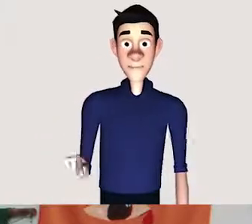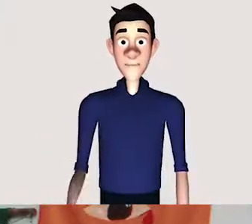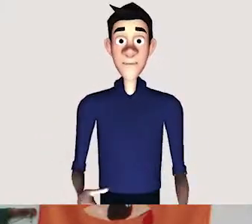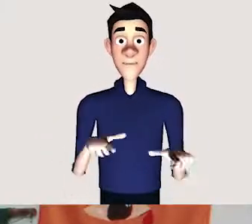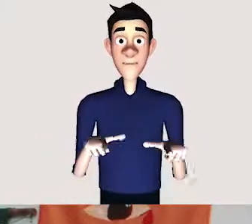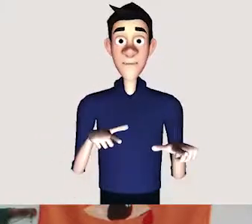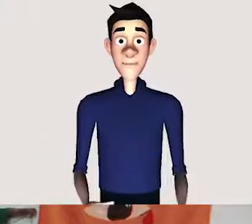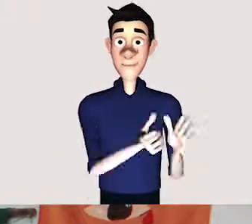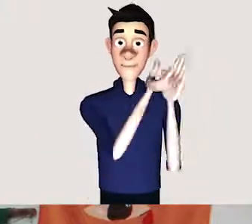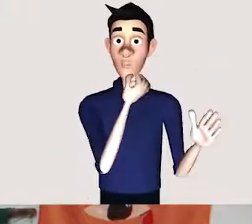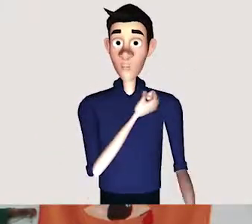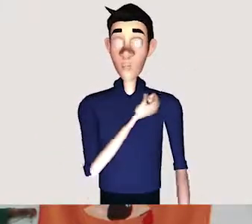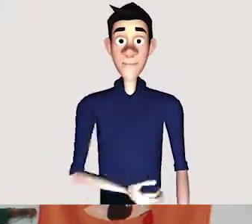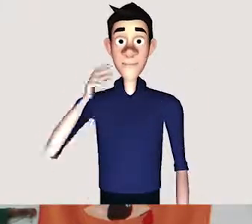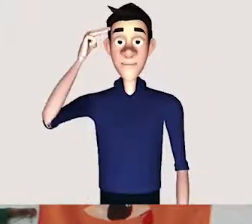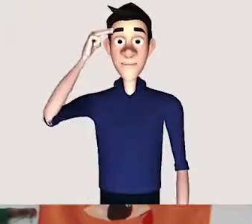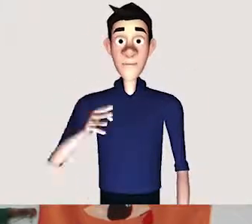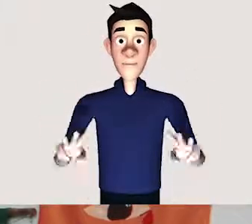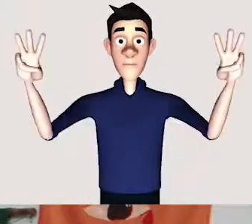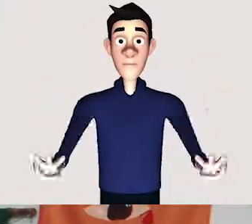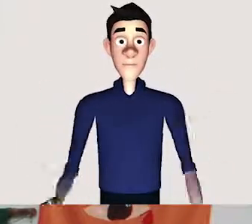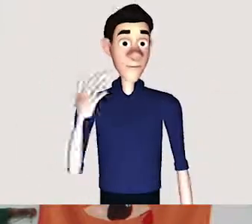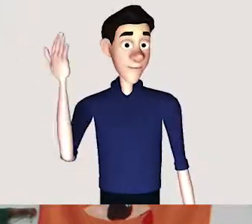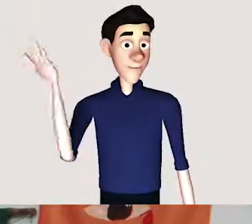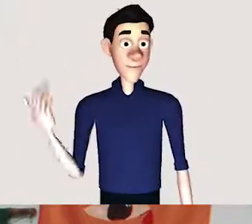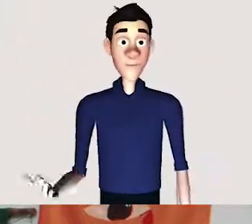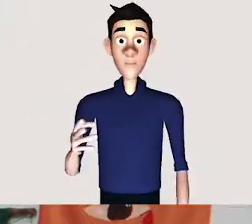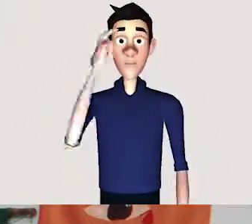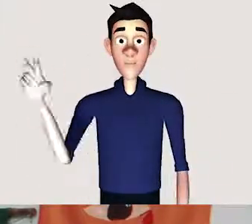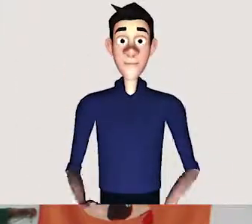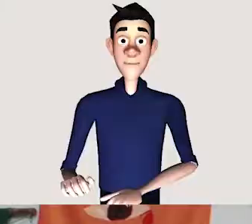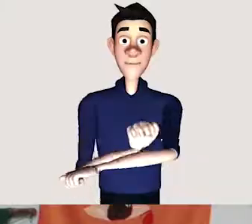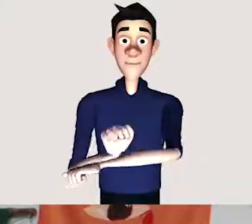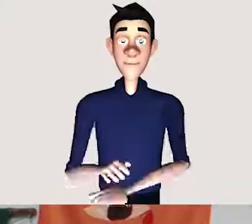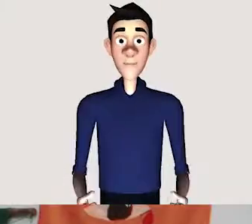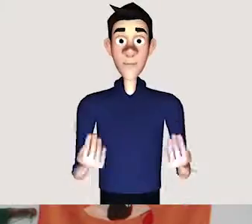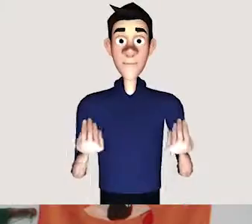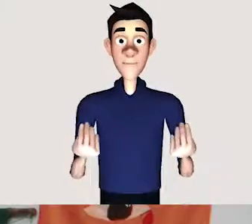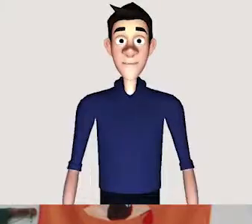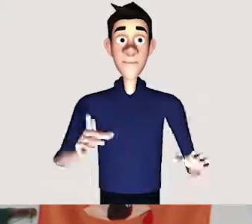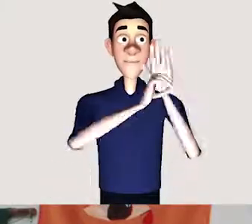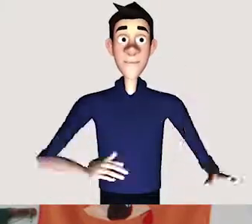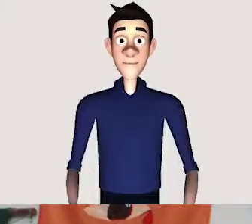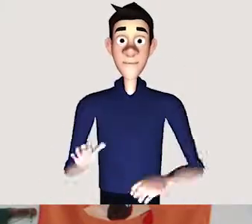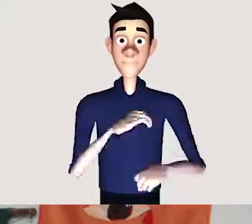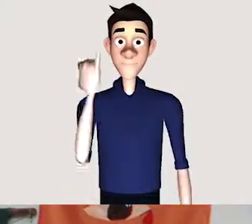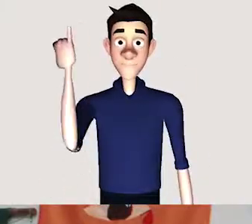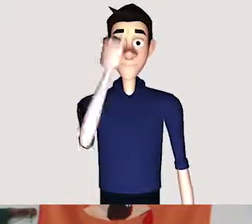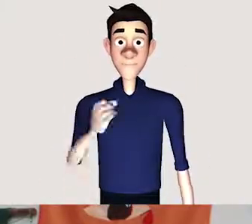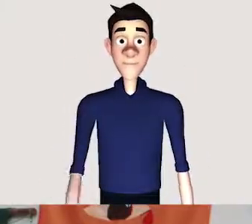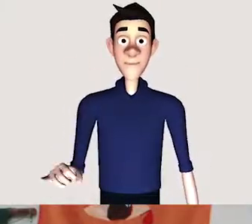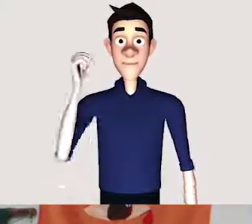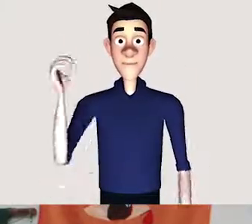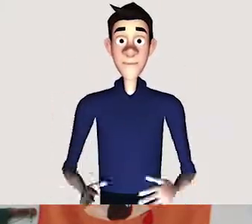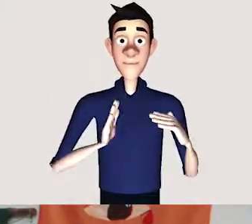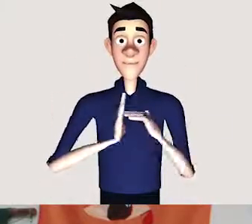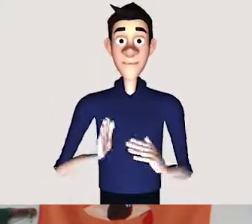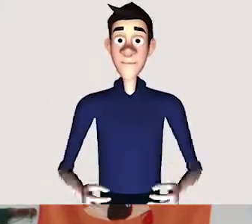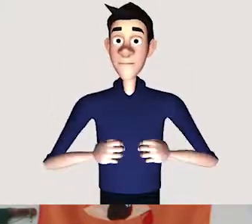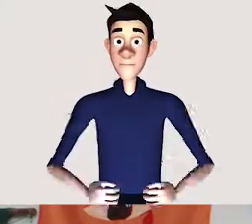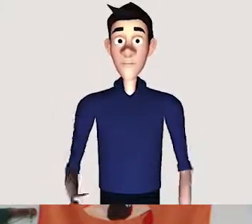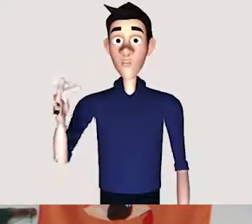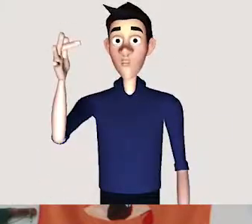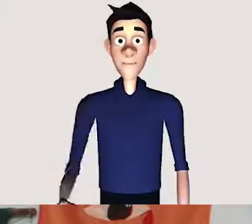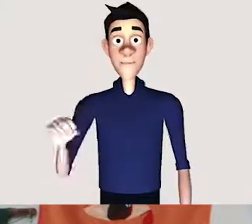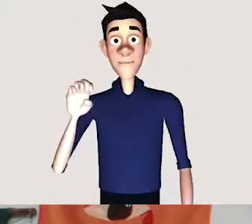e cidadania. Ou seja, quando nós pensamos nesse tema, museu, memória e